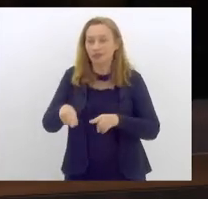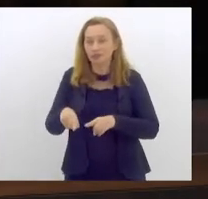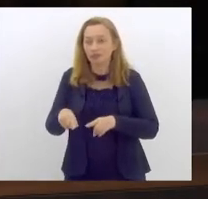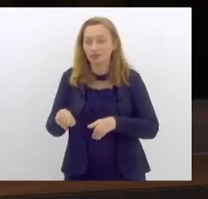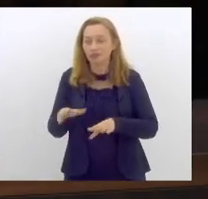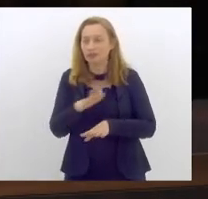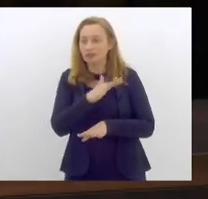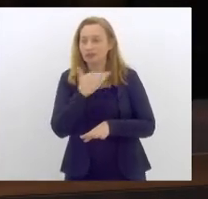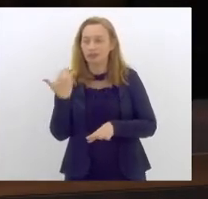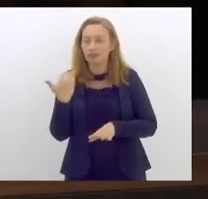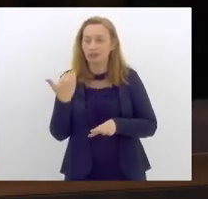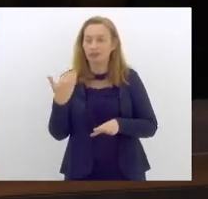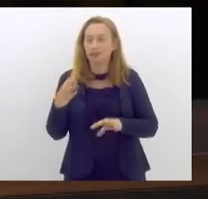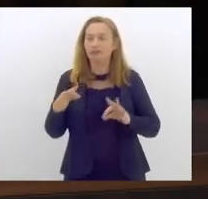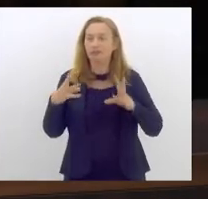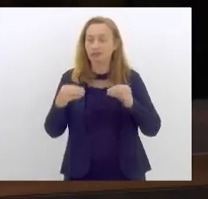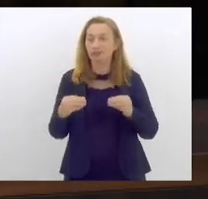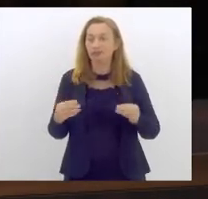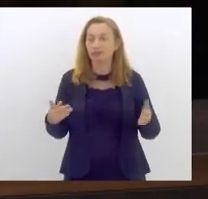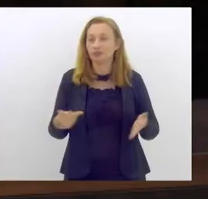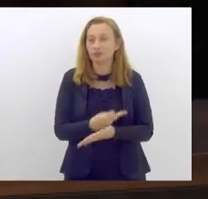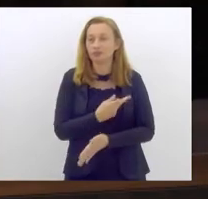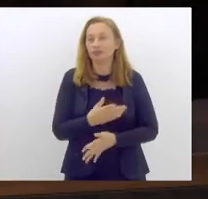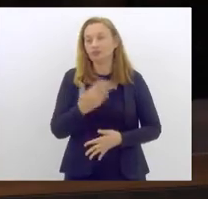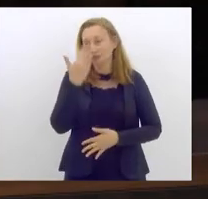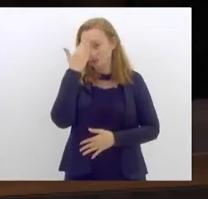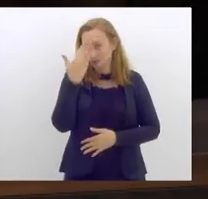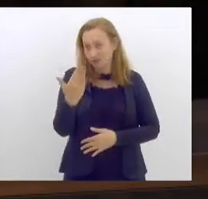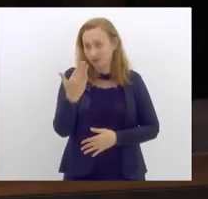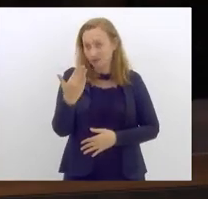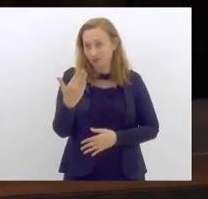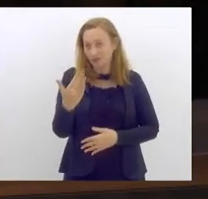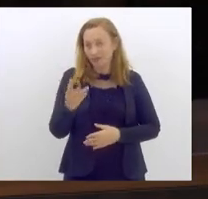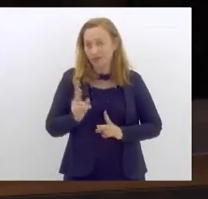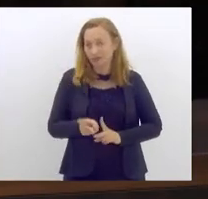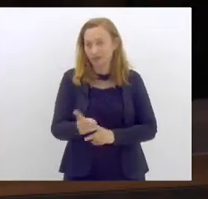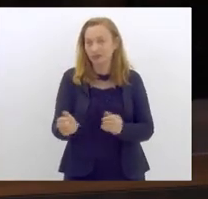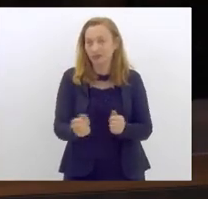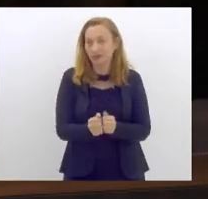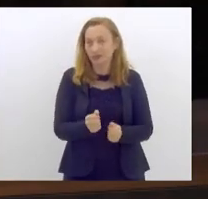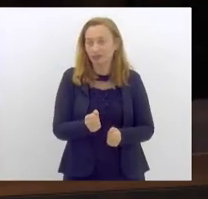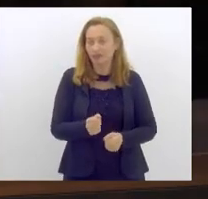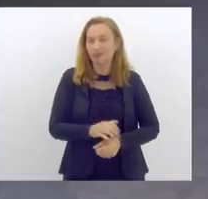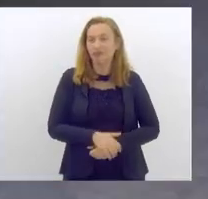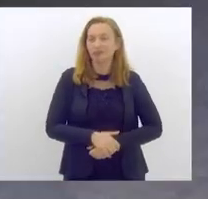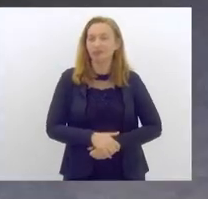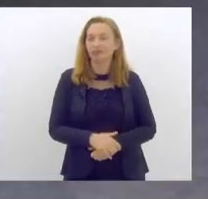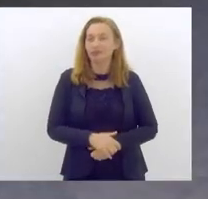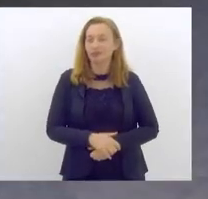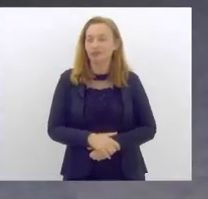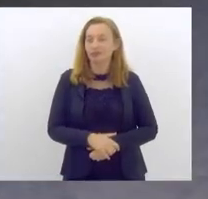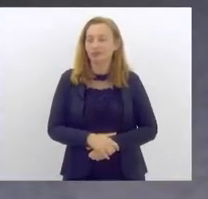a morte de tudo que está aí então muito obrigada que a gente siga juntos sempre